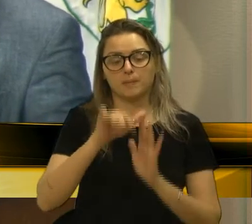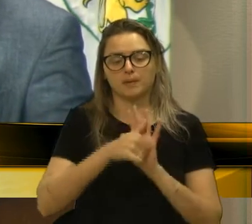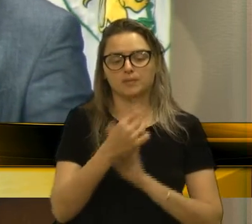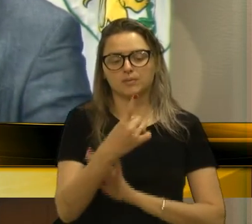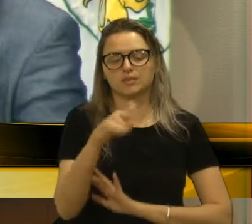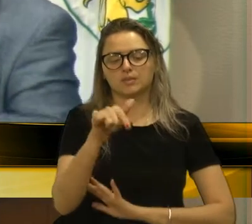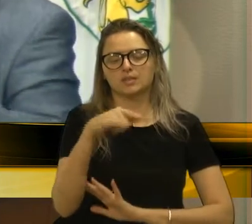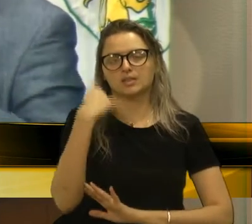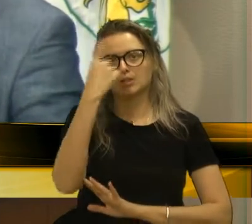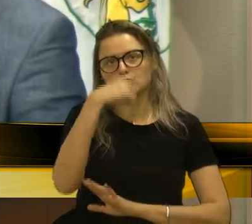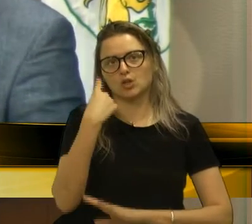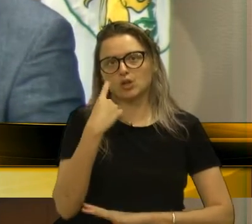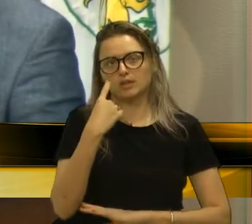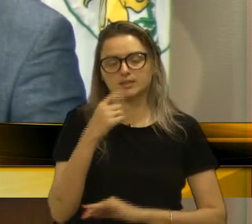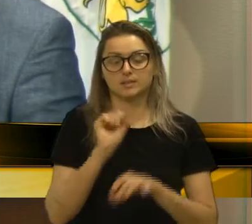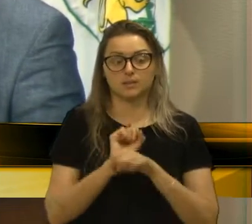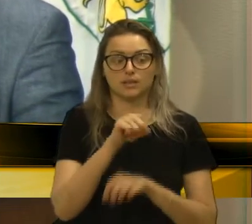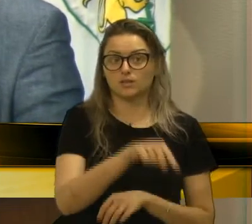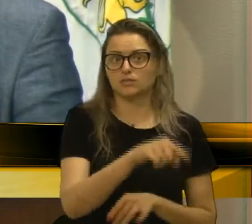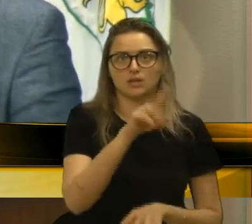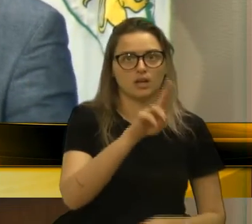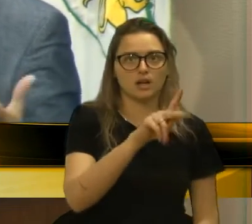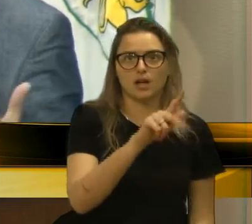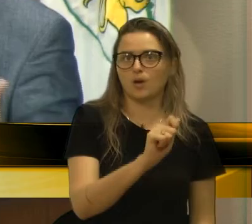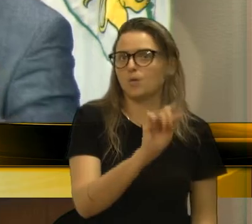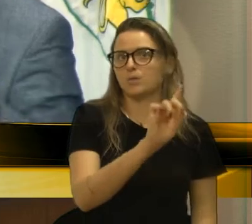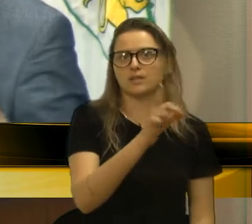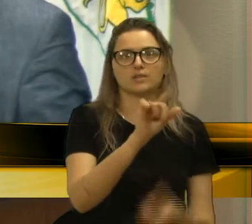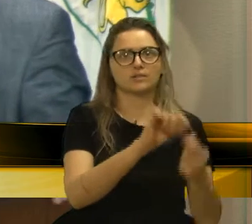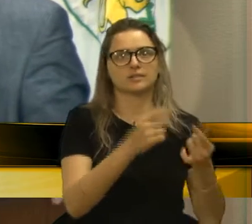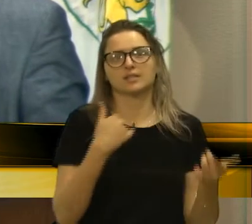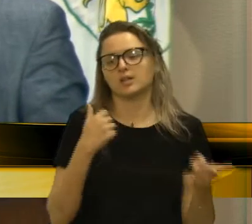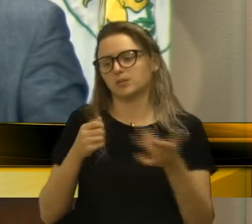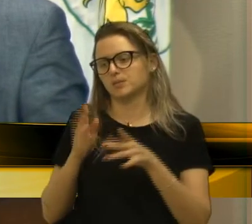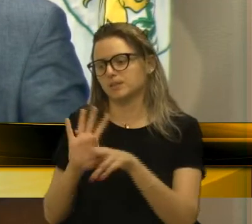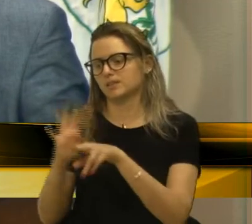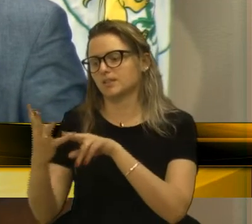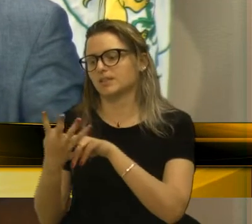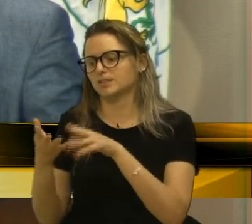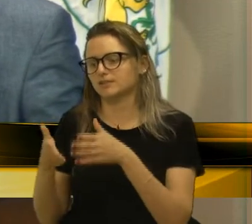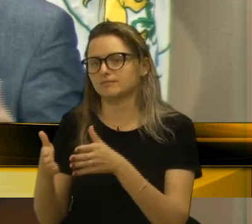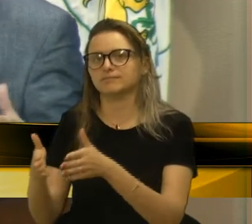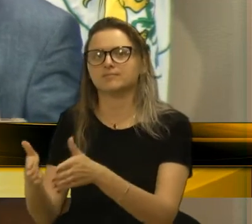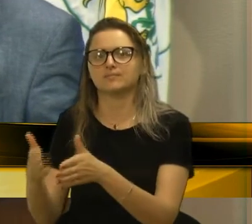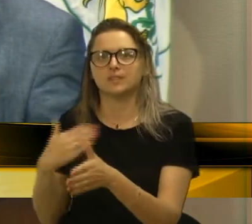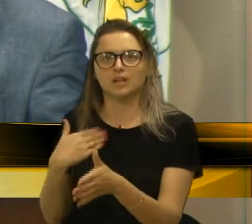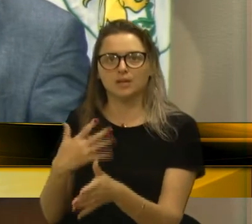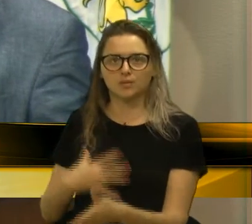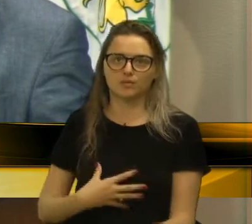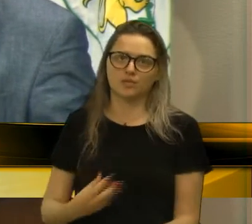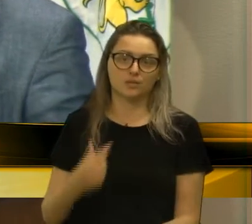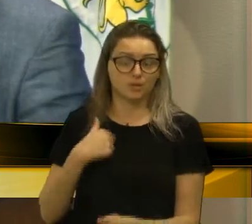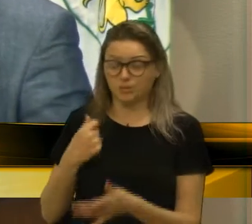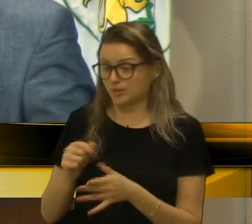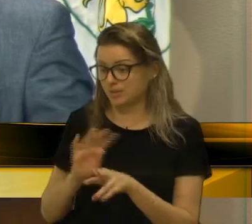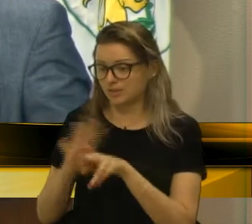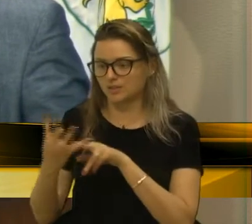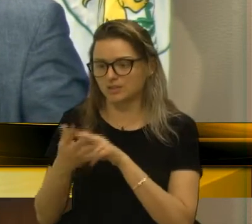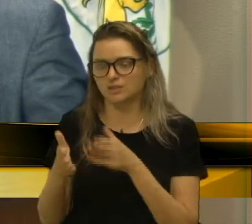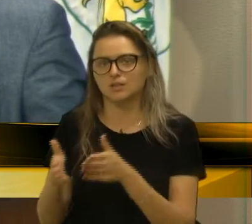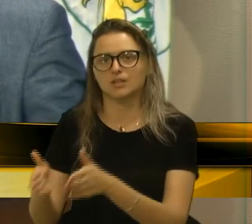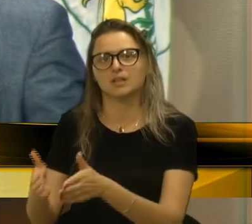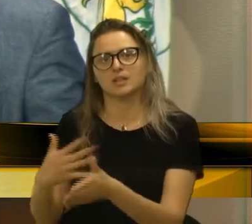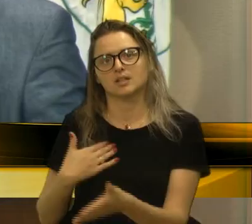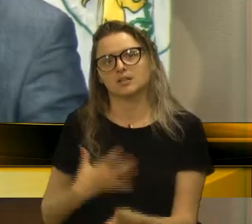esperando resolver essa situação, não teve outra alternativa, eu preciso enterrar meu filho. Eu preciso enterrar meu filho. E foi